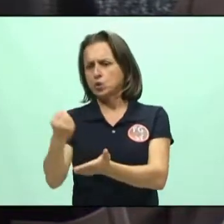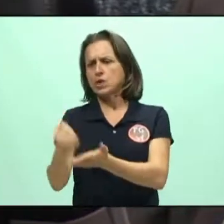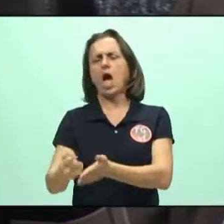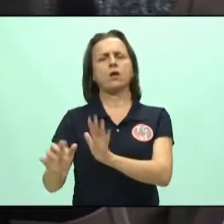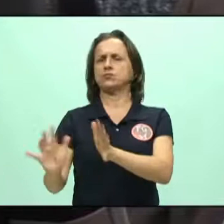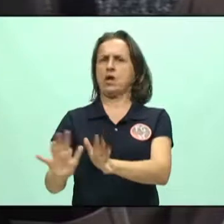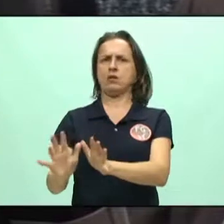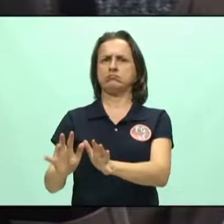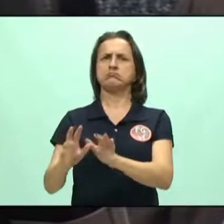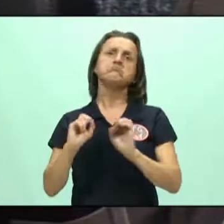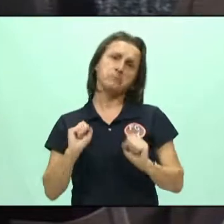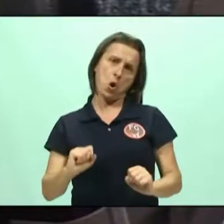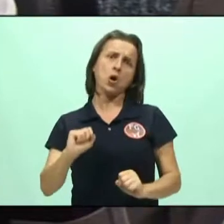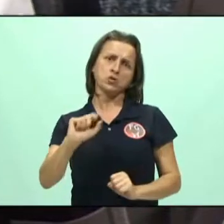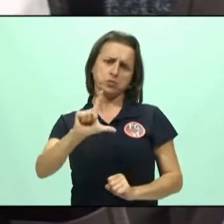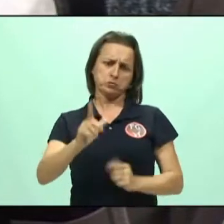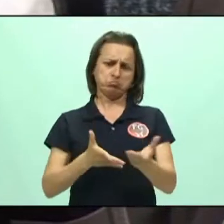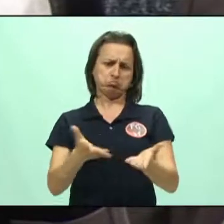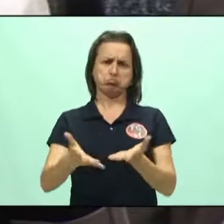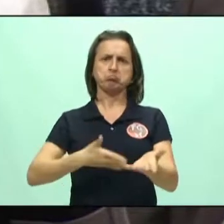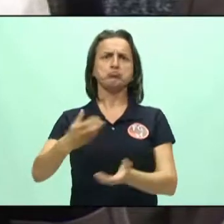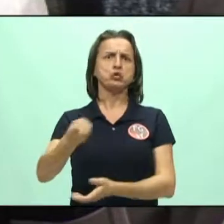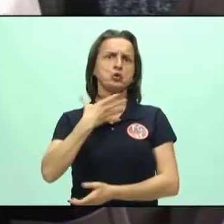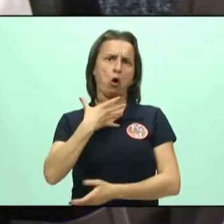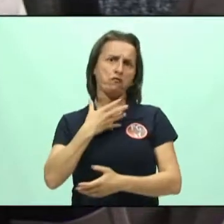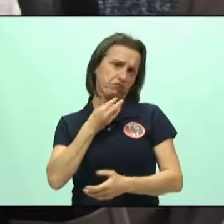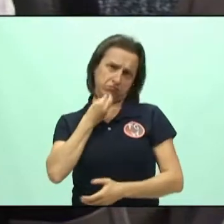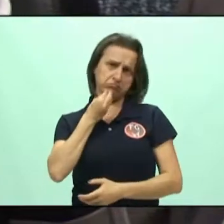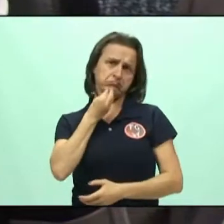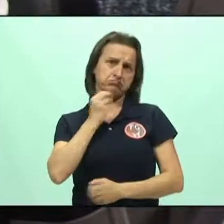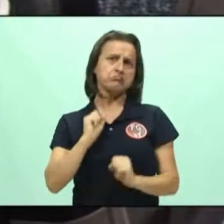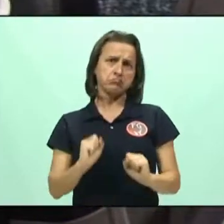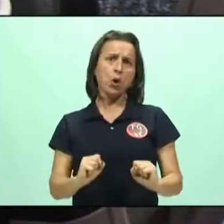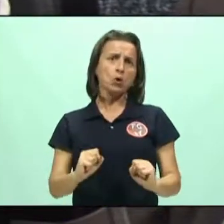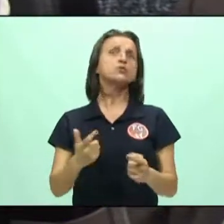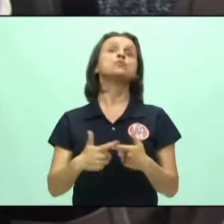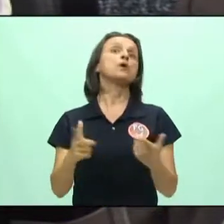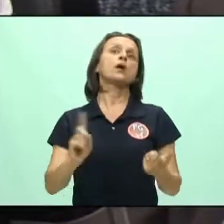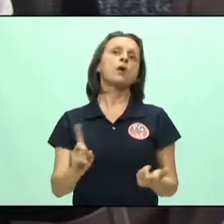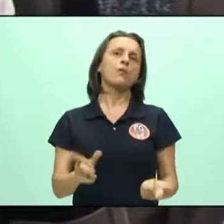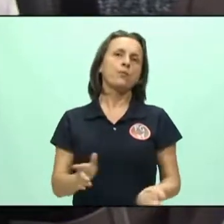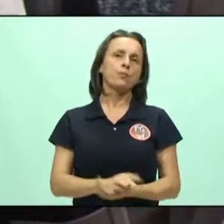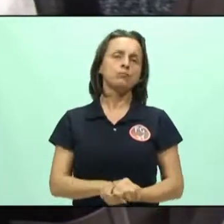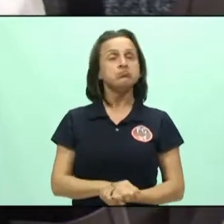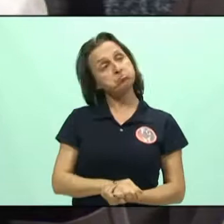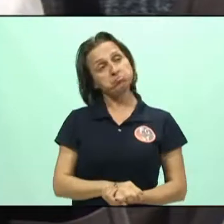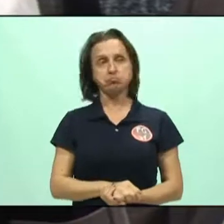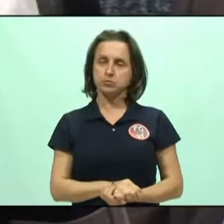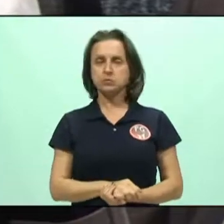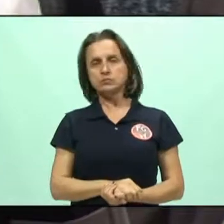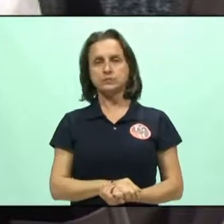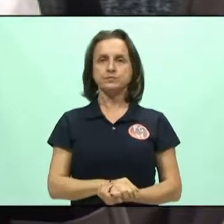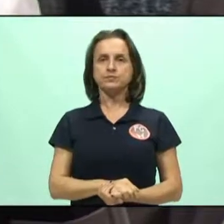eu acho que tá o grande valor do requerimento Vereador Robson que eventualmente os recursos auferidos